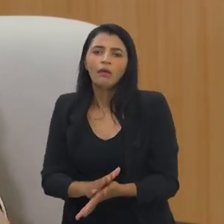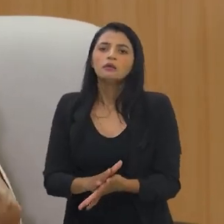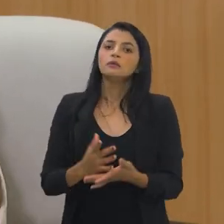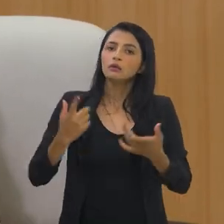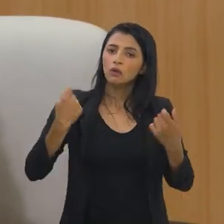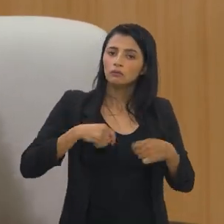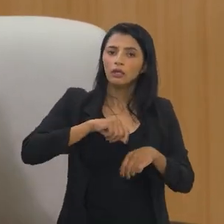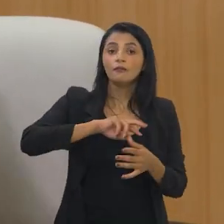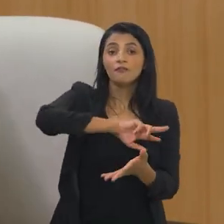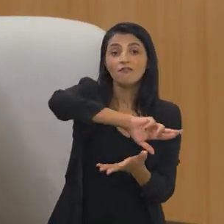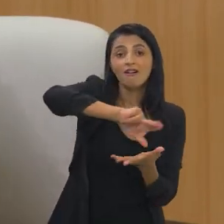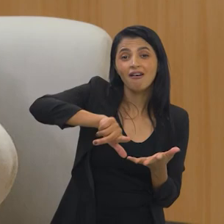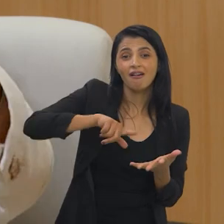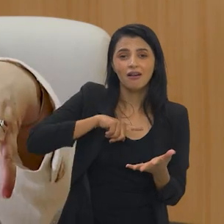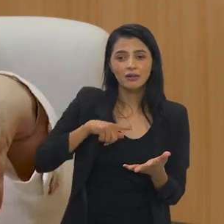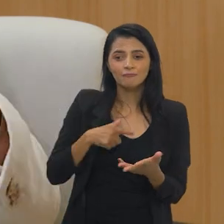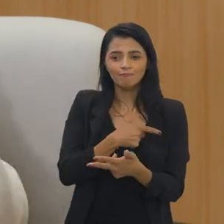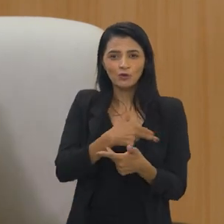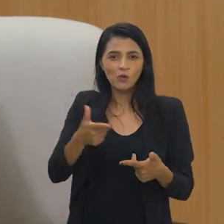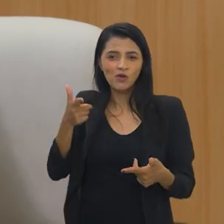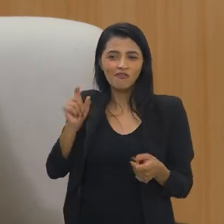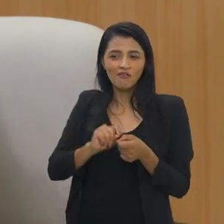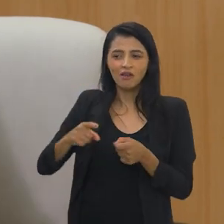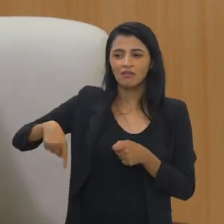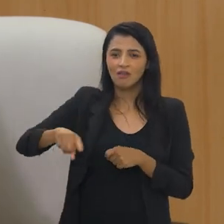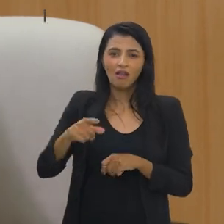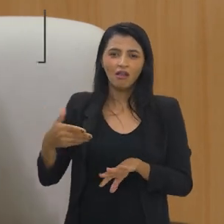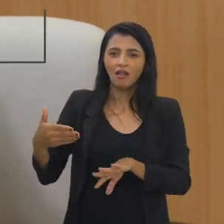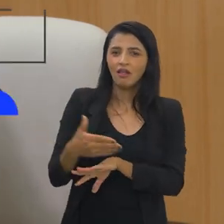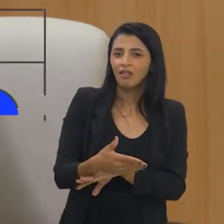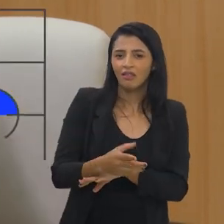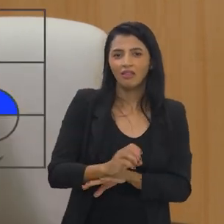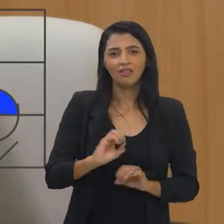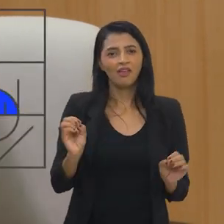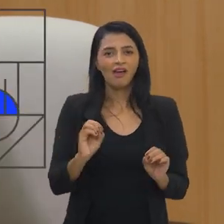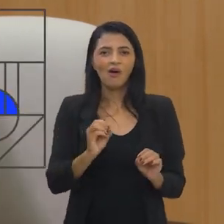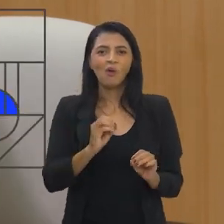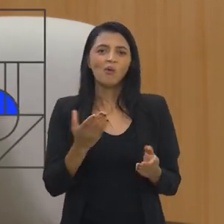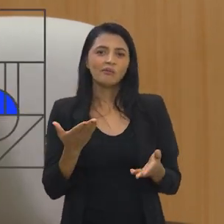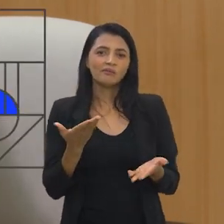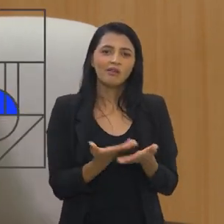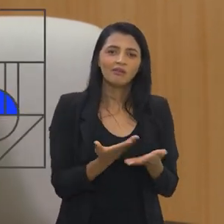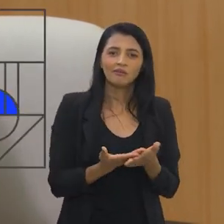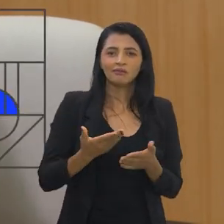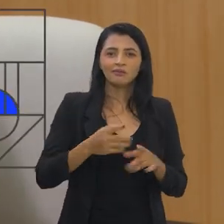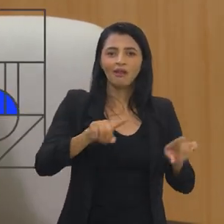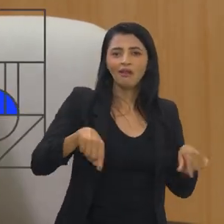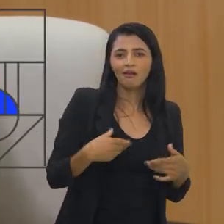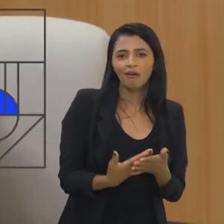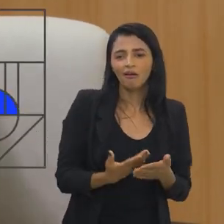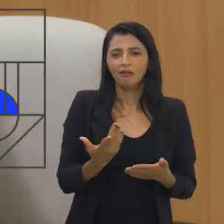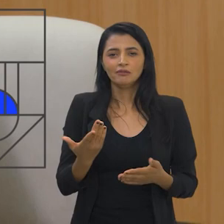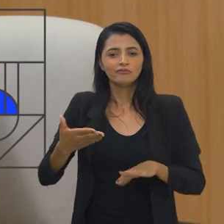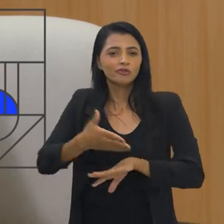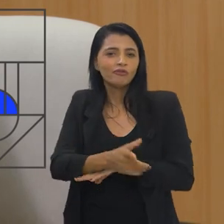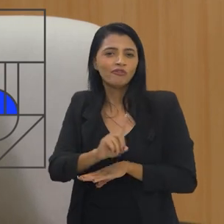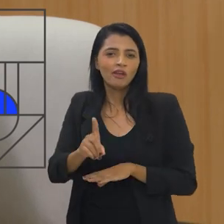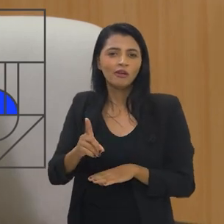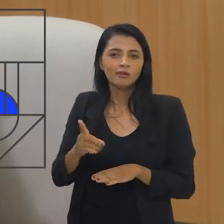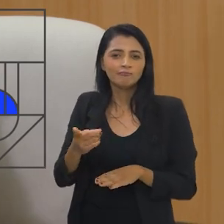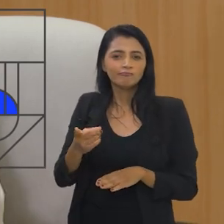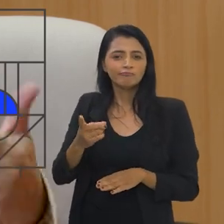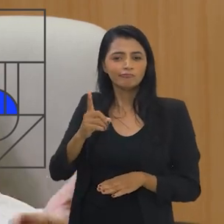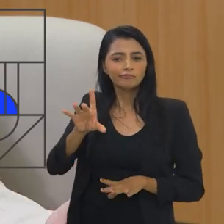discriminadas então tem vários elementos que fazem com que elas não venham para dentro da sala de aula que não